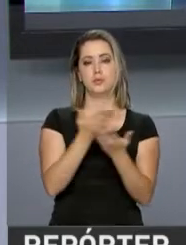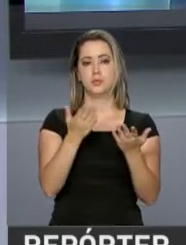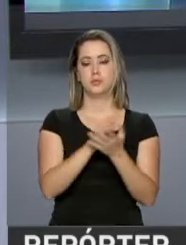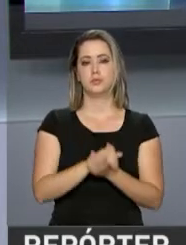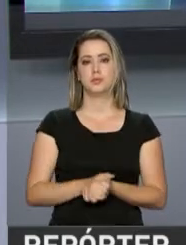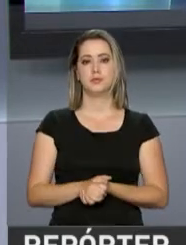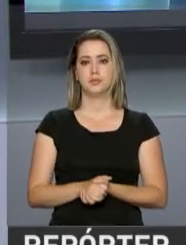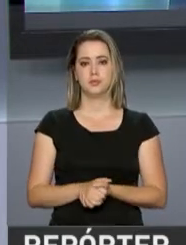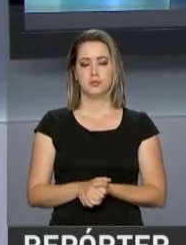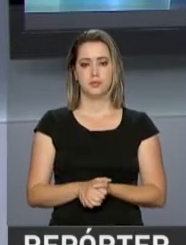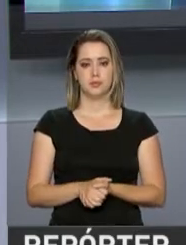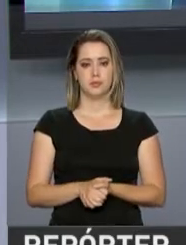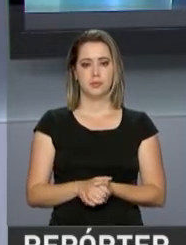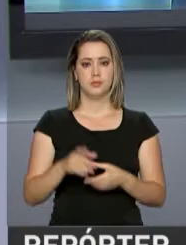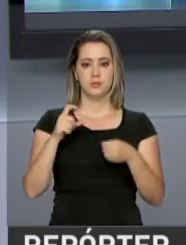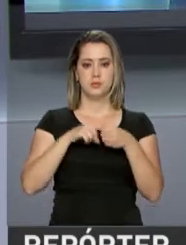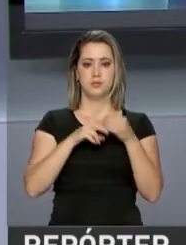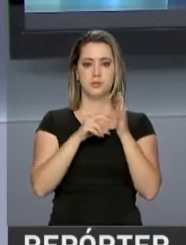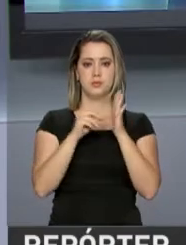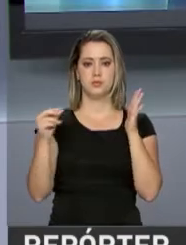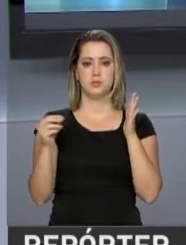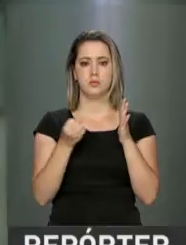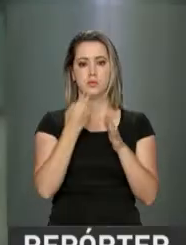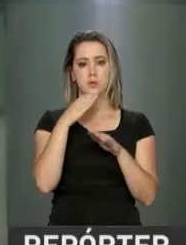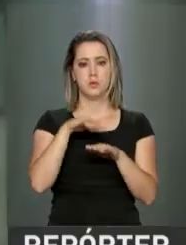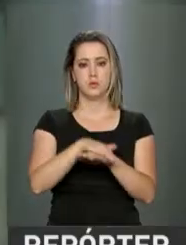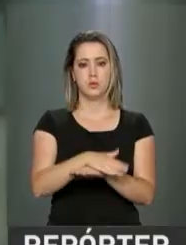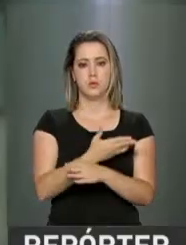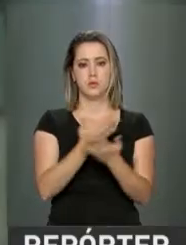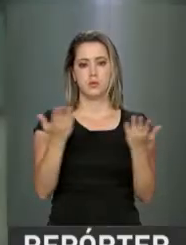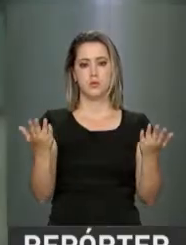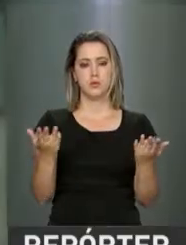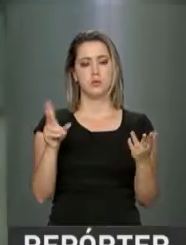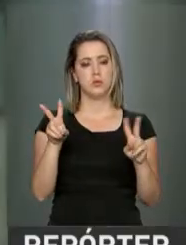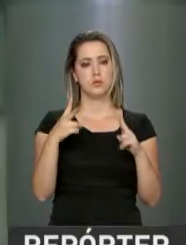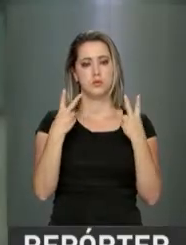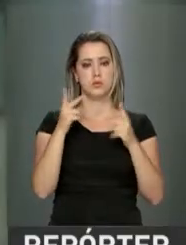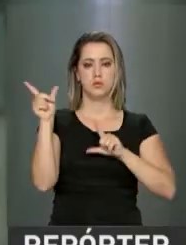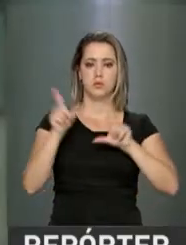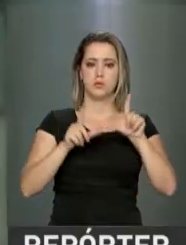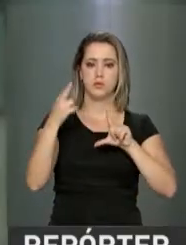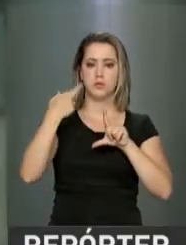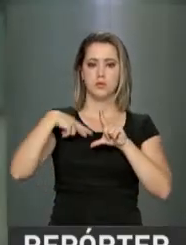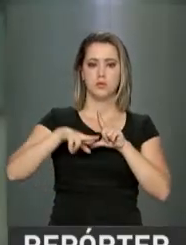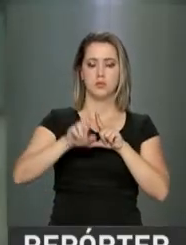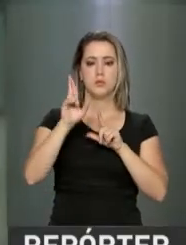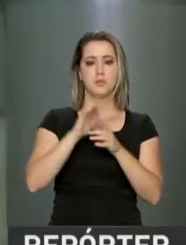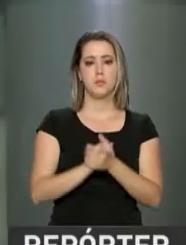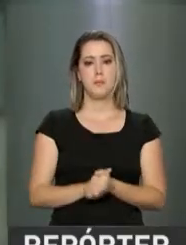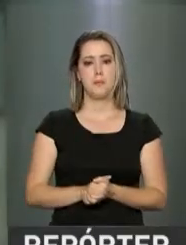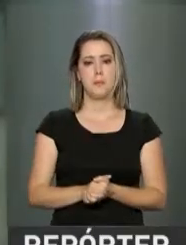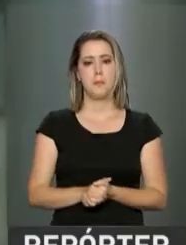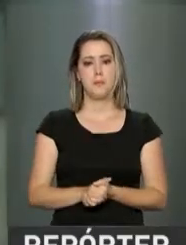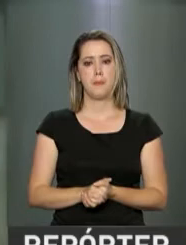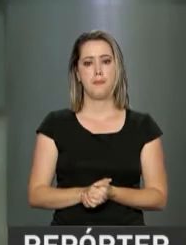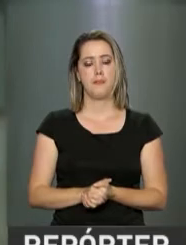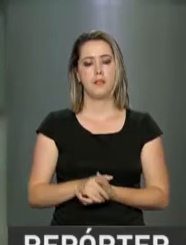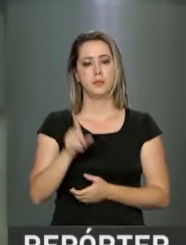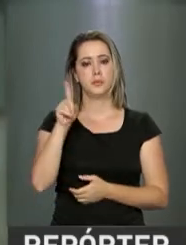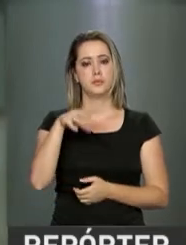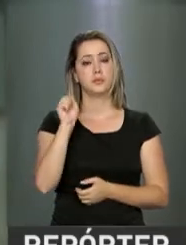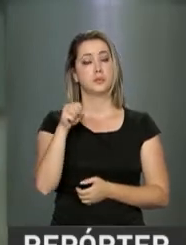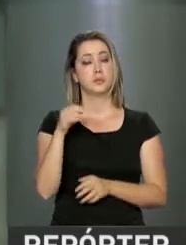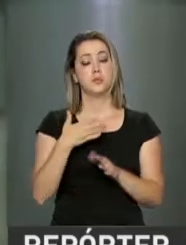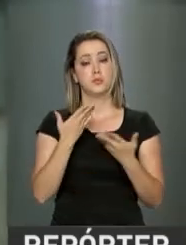você. Voltamos aqui do Palácio do Planalto. Boa noite, Roberto. Boa noite a todos que nos assistem na TV NBR. É isso